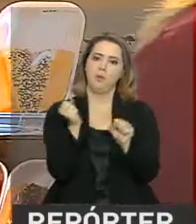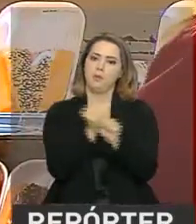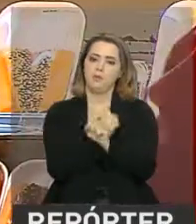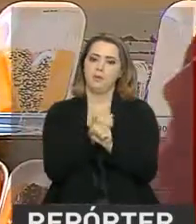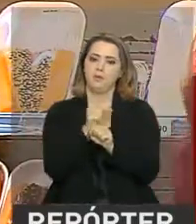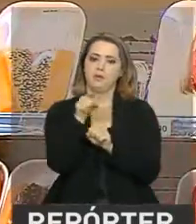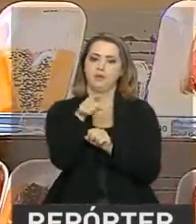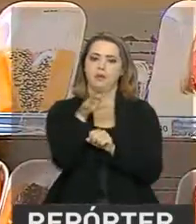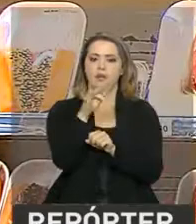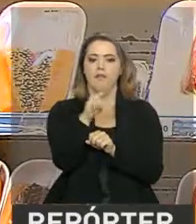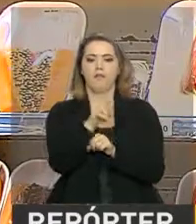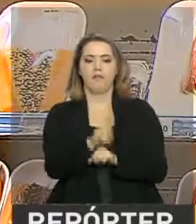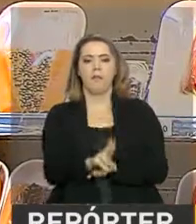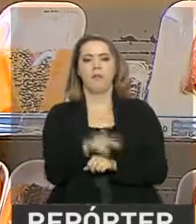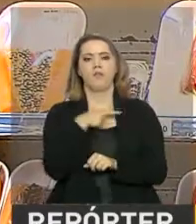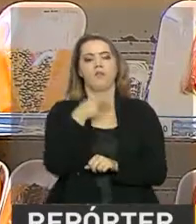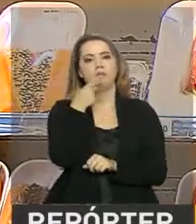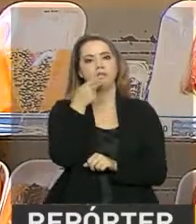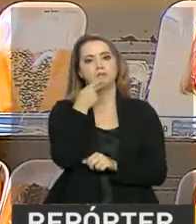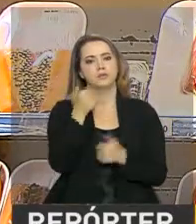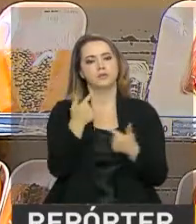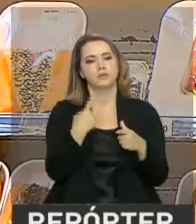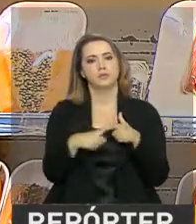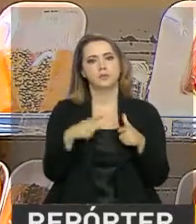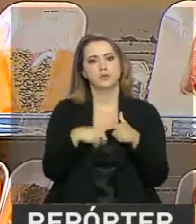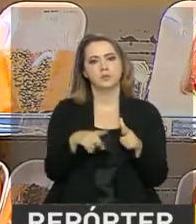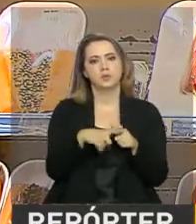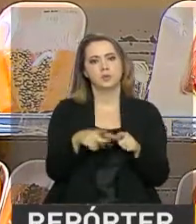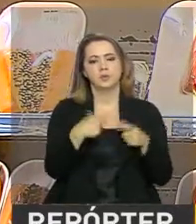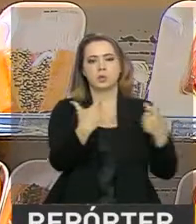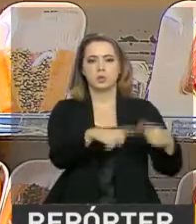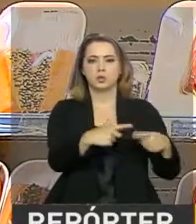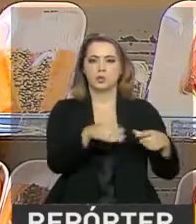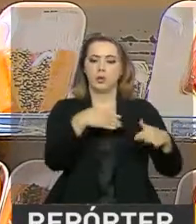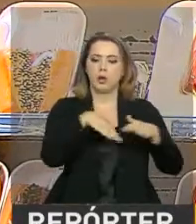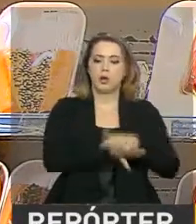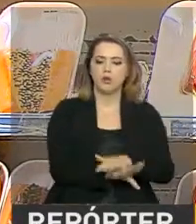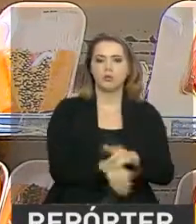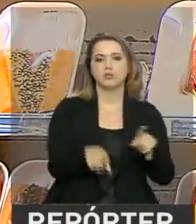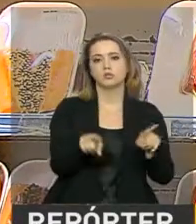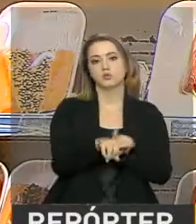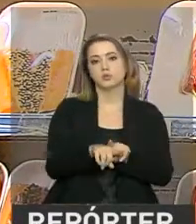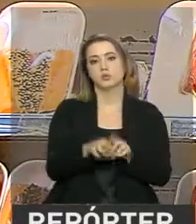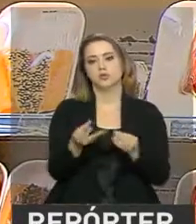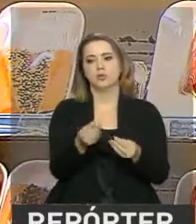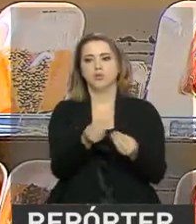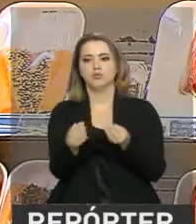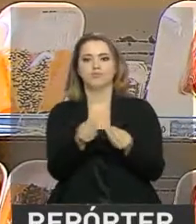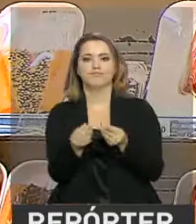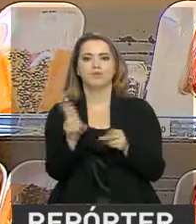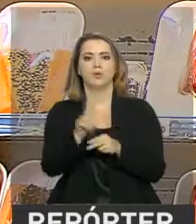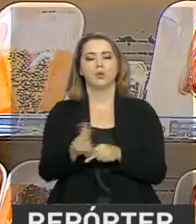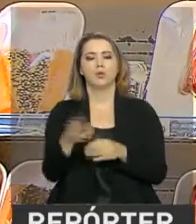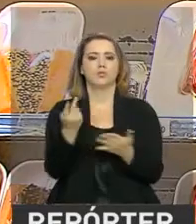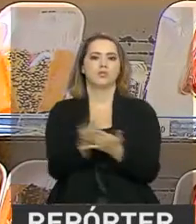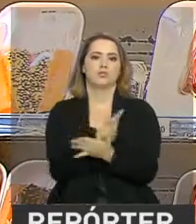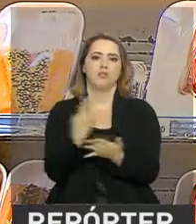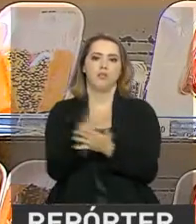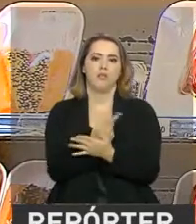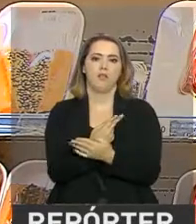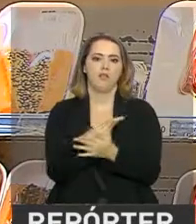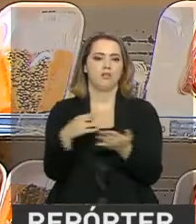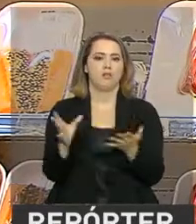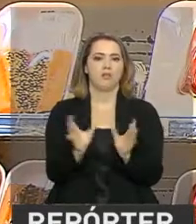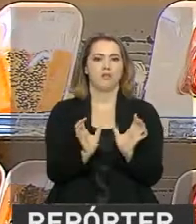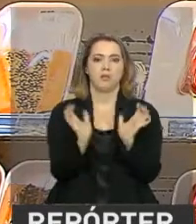precária e manuseio inadequado colaboram para as perdas dos alimentos. Frutas, legumes e verduras, por exemplo,